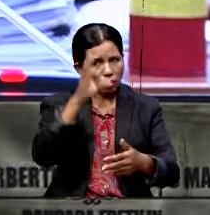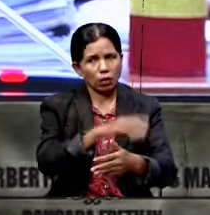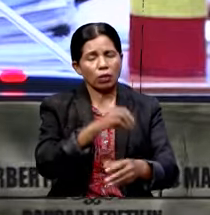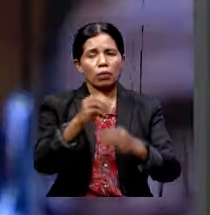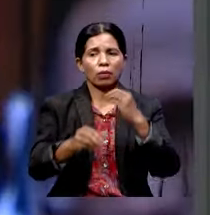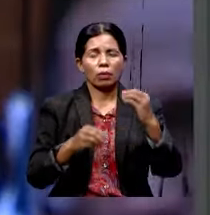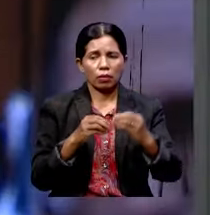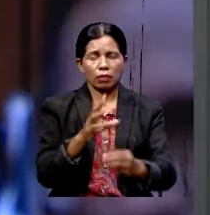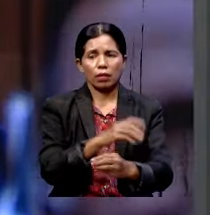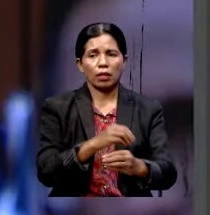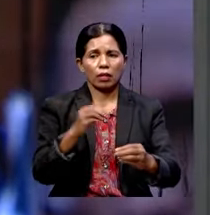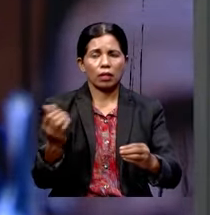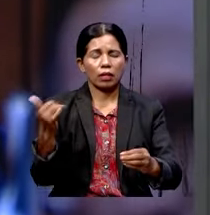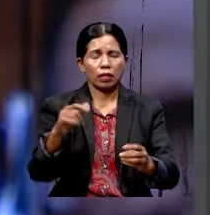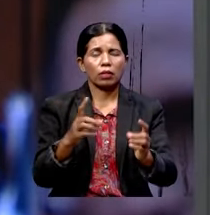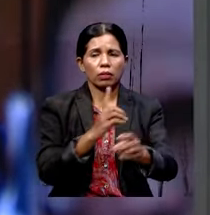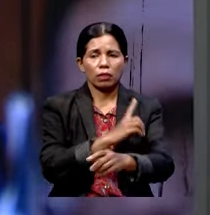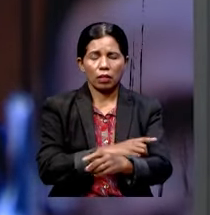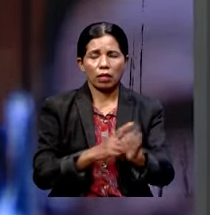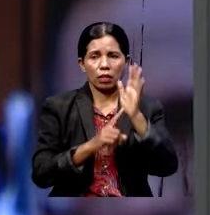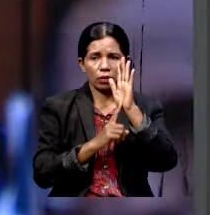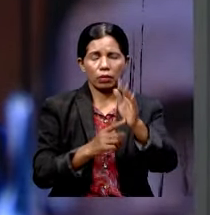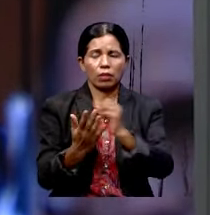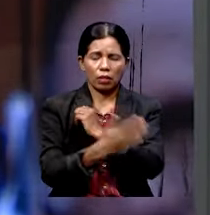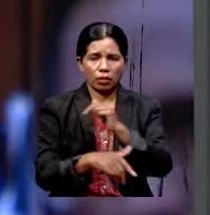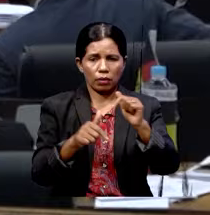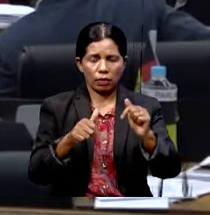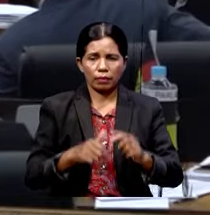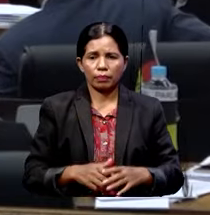kona ba situação hirak nebe o hinor na kontesi hirailaran. Equipa cobertura, Yemen.